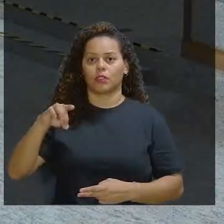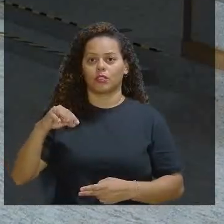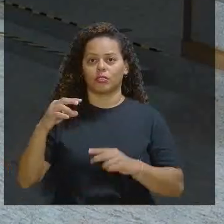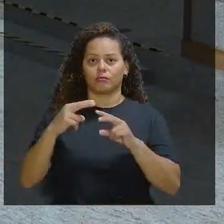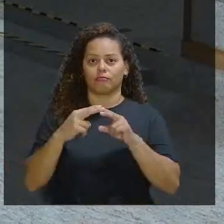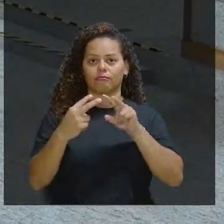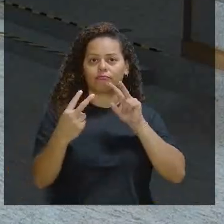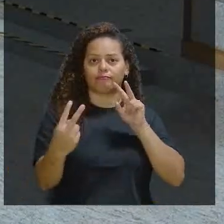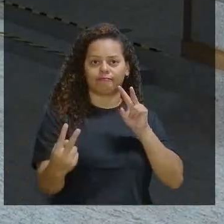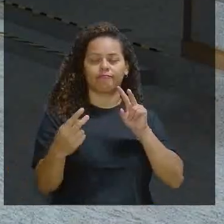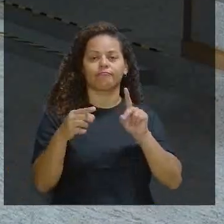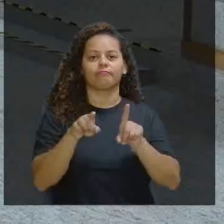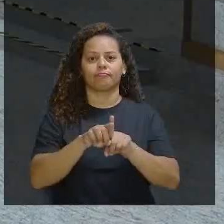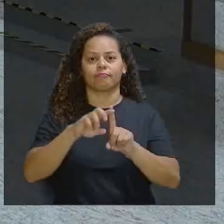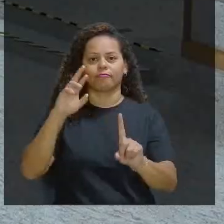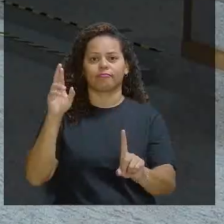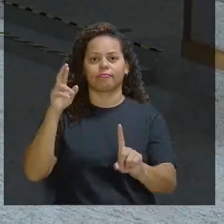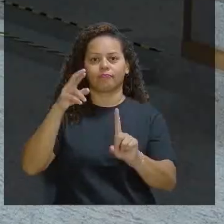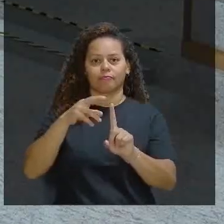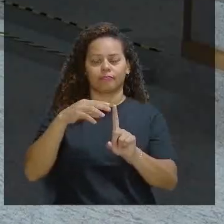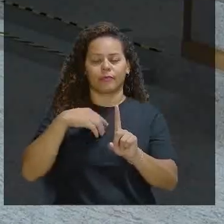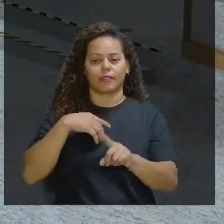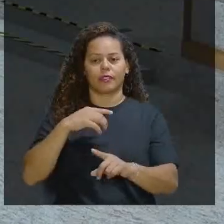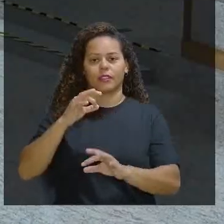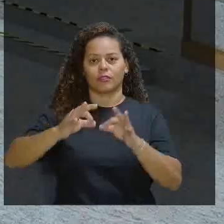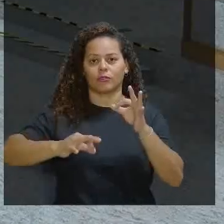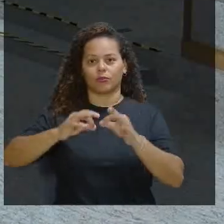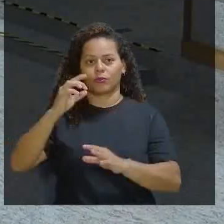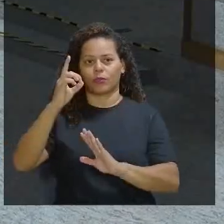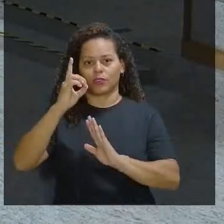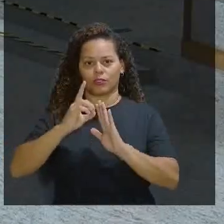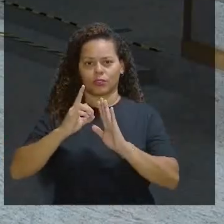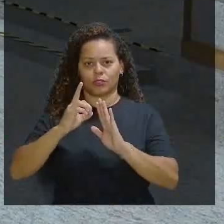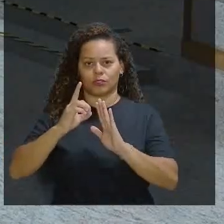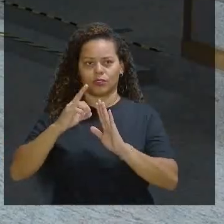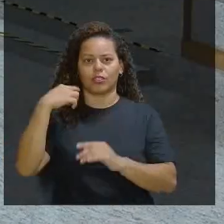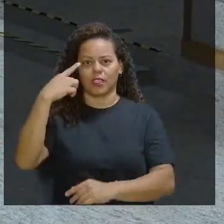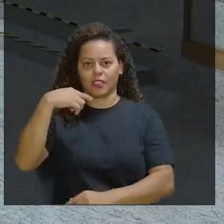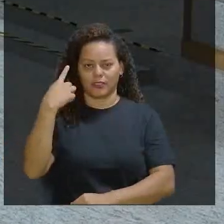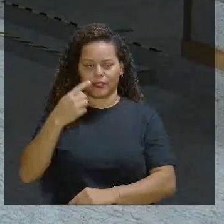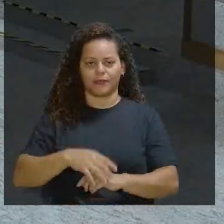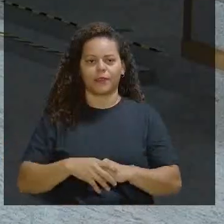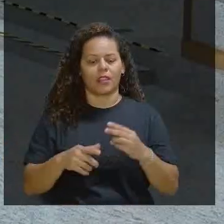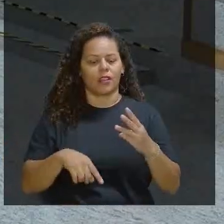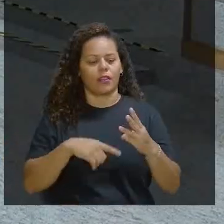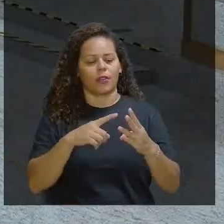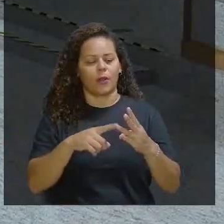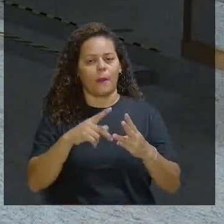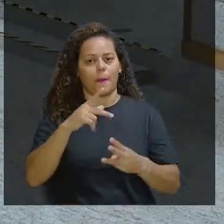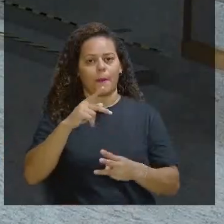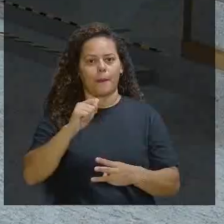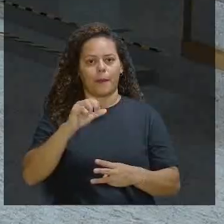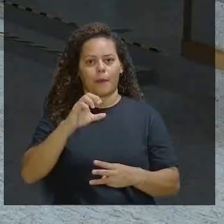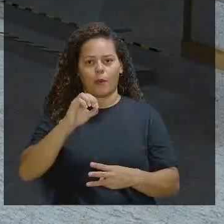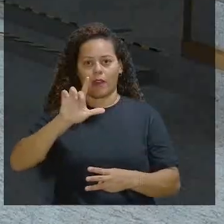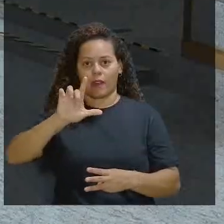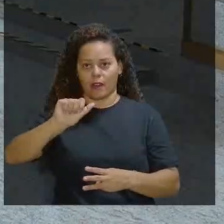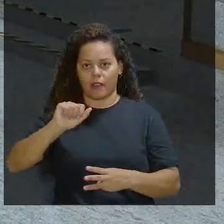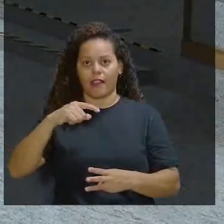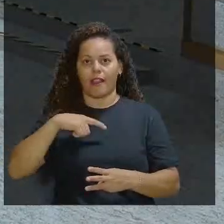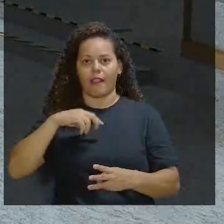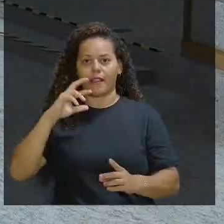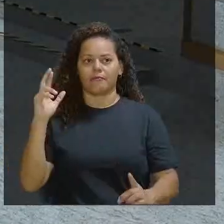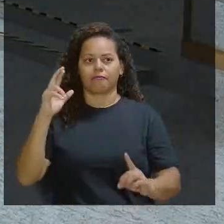videoconferência e representa o juiz de direito, a juíza Paola Santos, que representa a Ordem